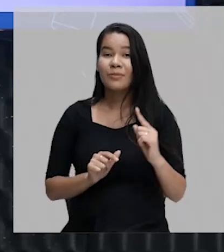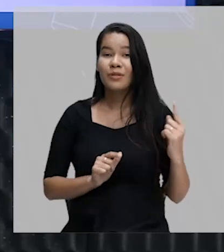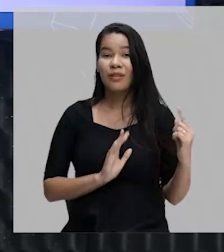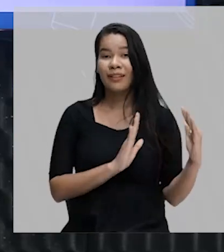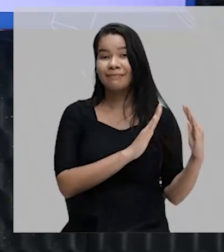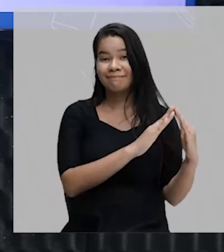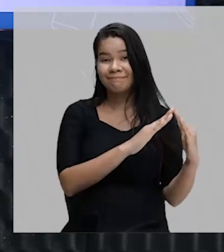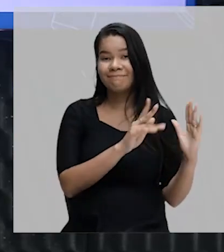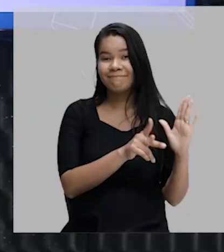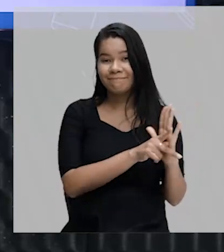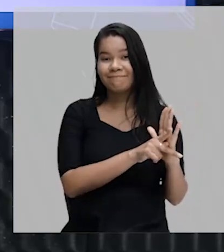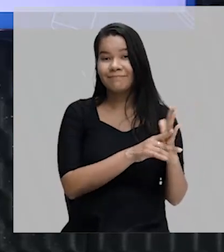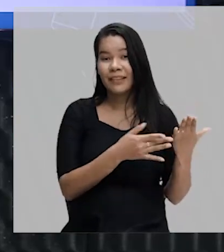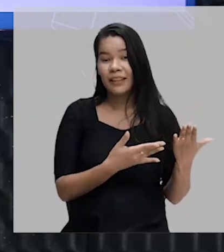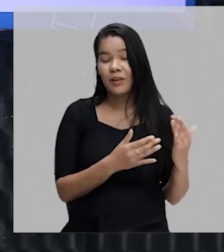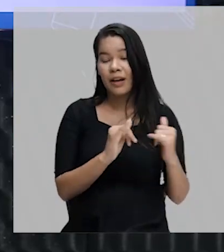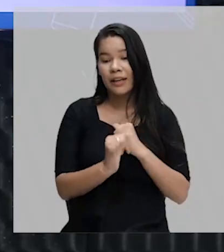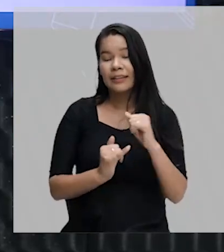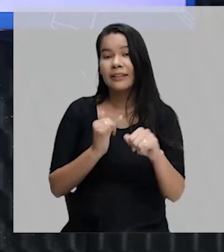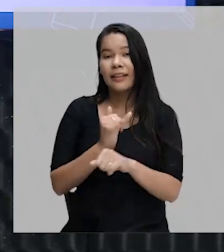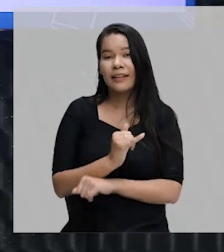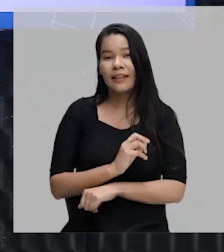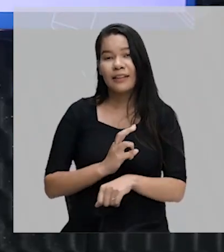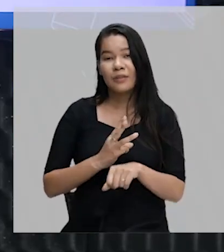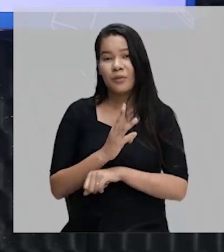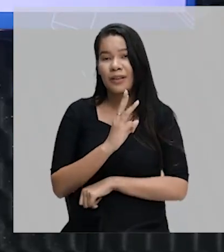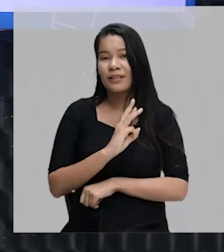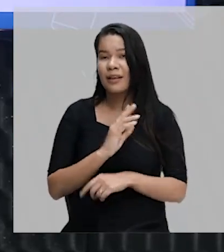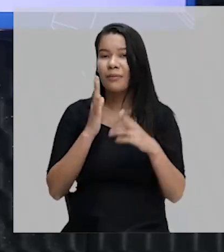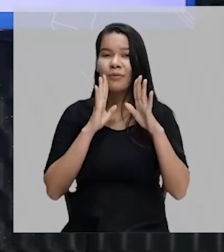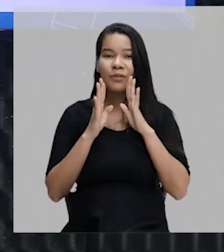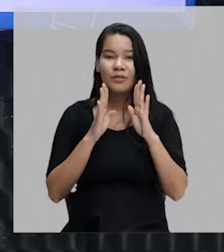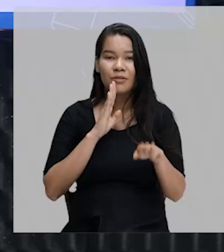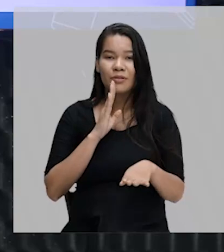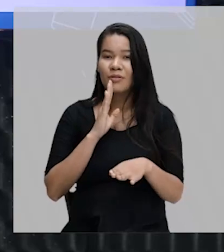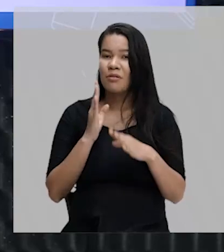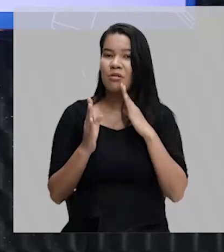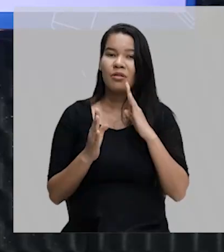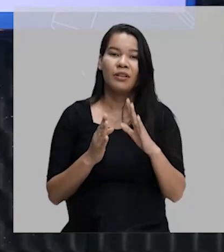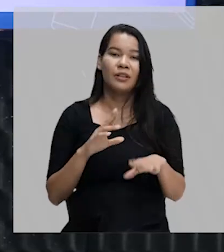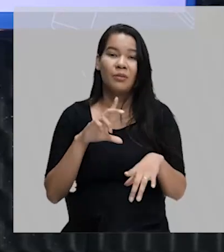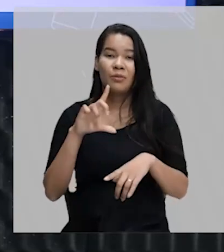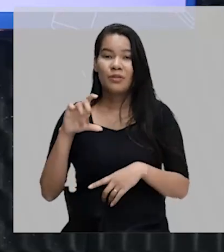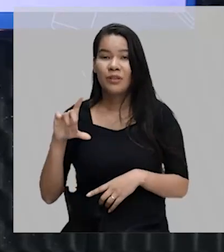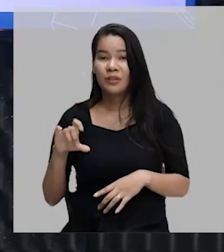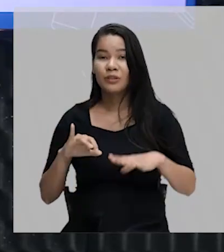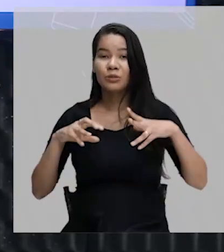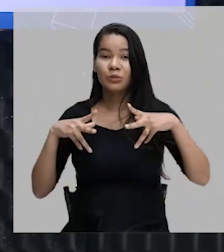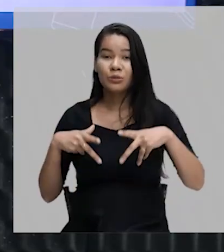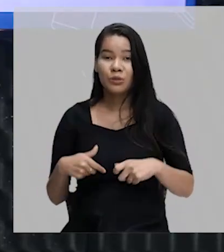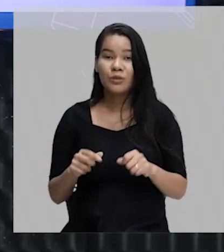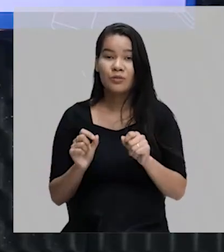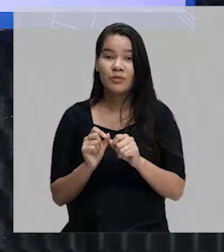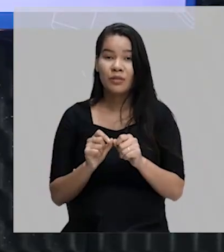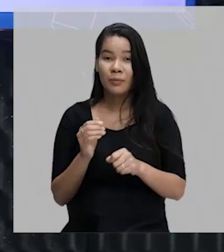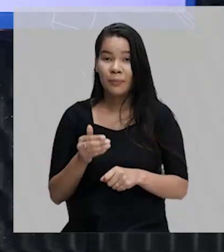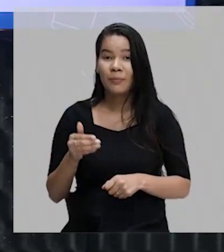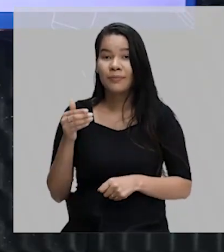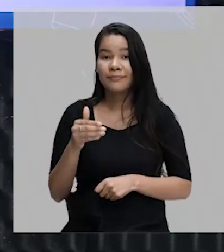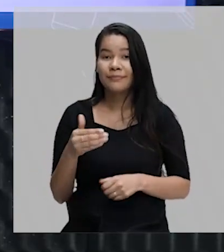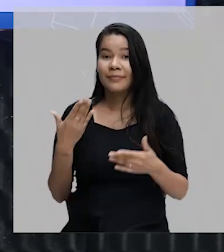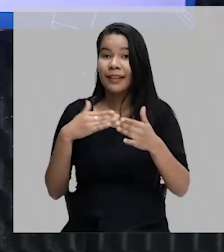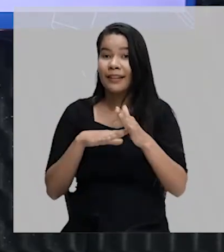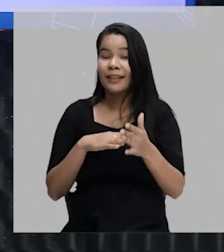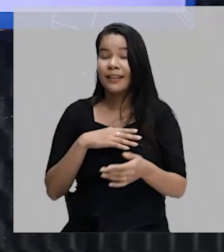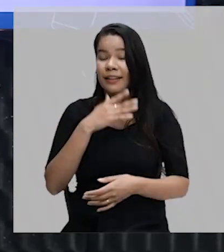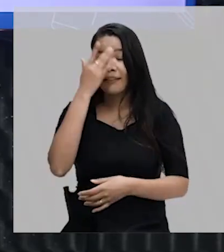Então, a internet, né, WhatsApp, Facebook, Messenger, Instagram, todos esses fizeram parte, até